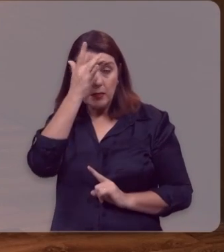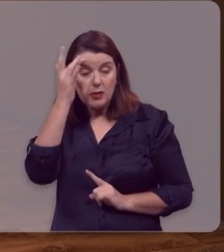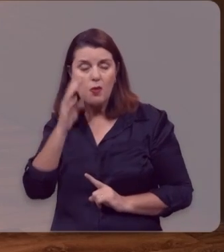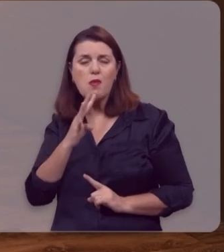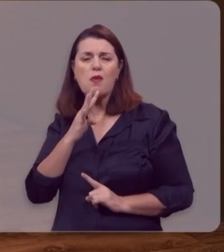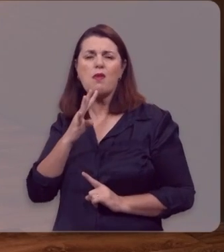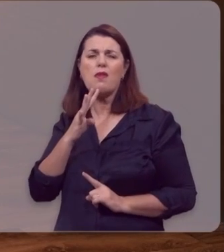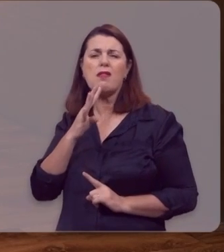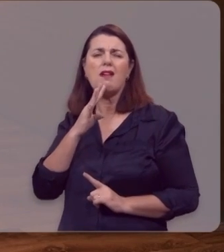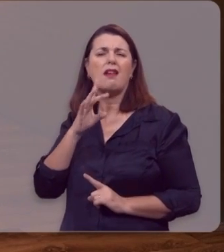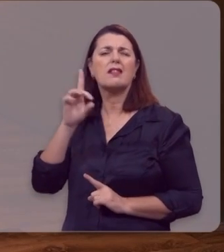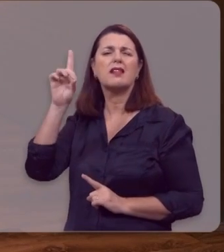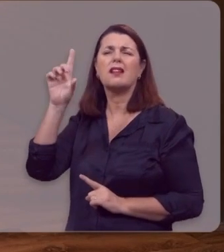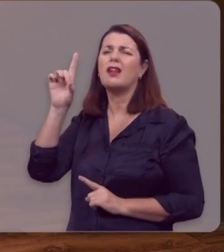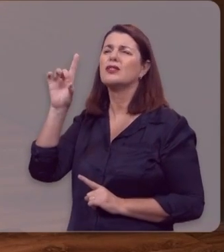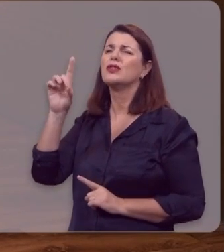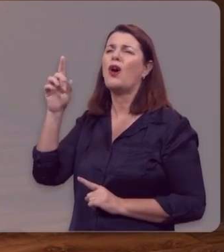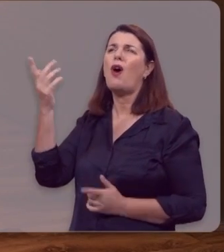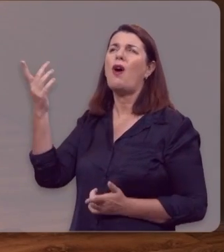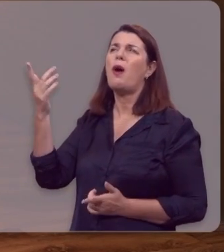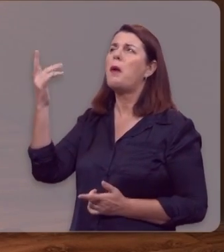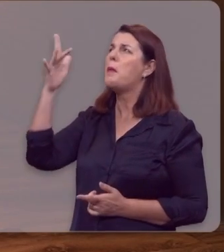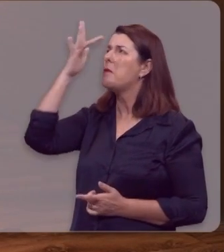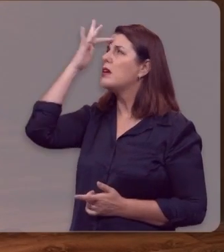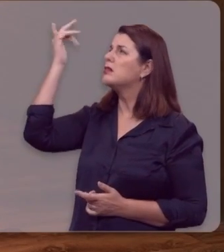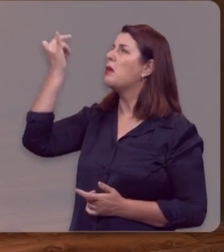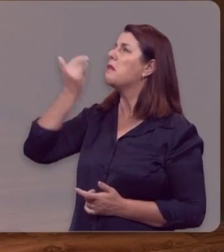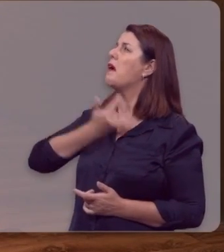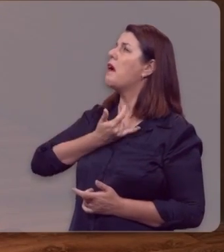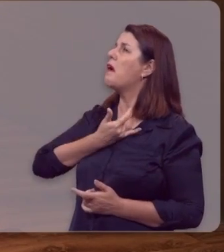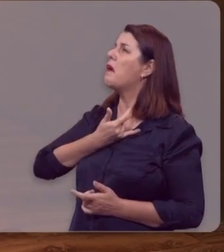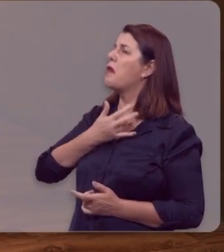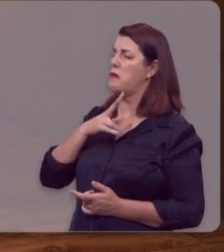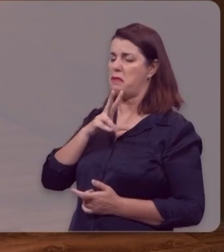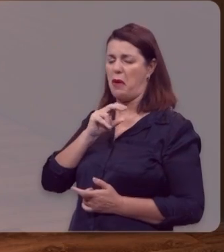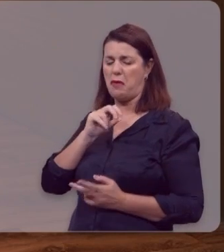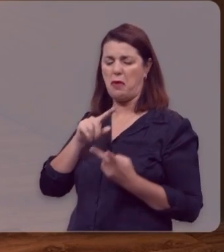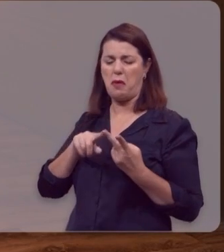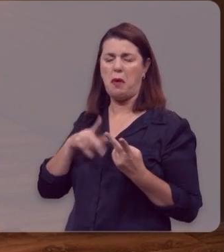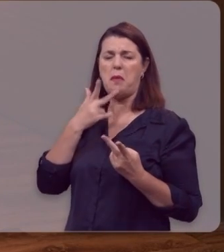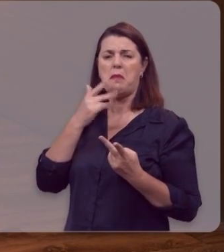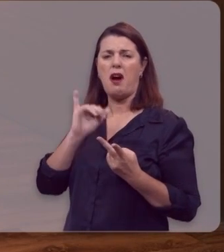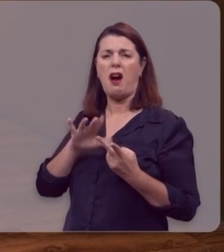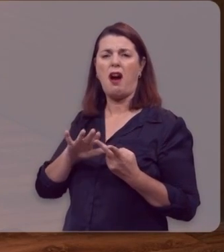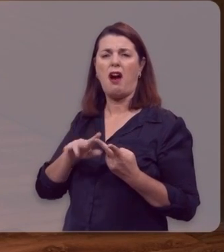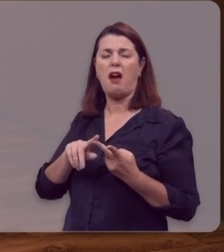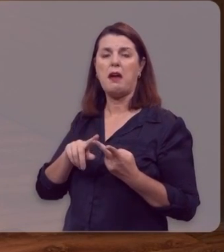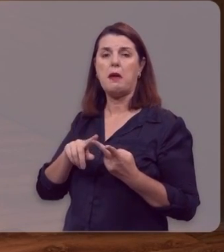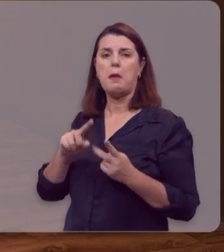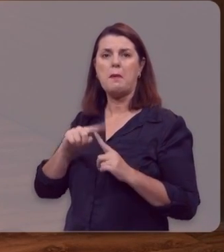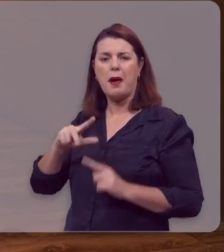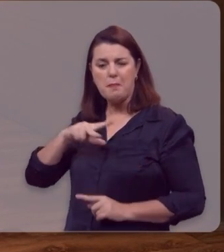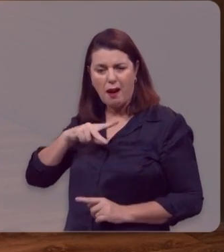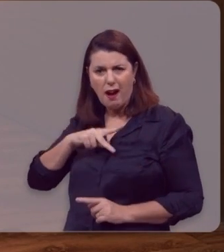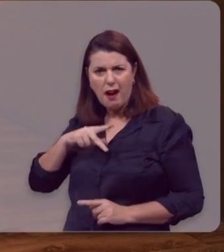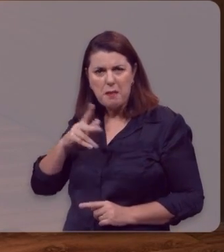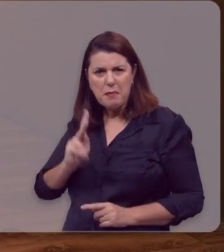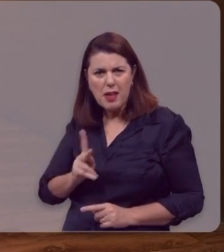conhece a Deus apenas de segunda mão, Deus do avô, Deus do pai, mas não o seu Deus